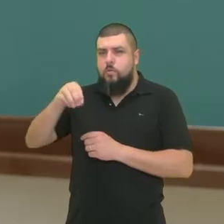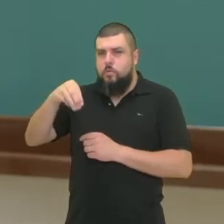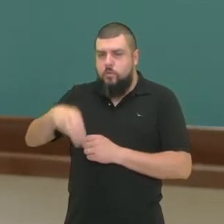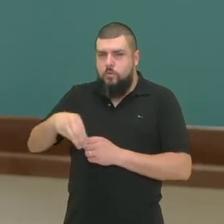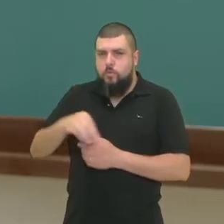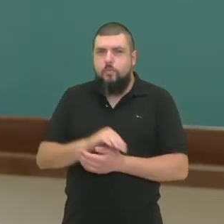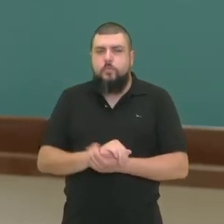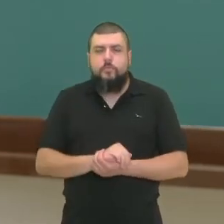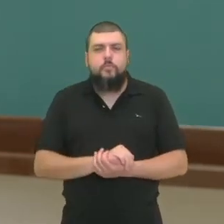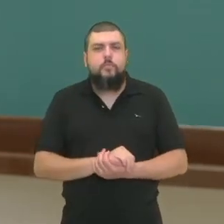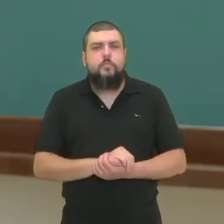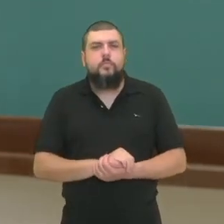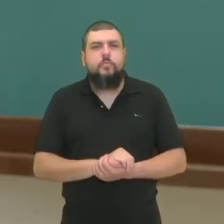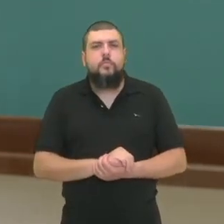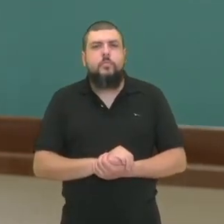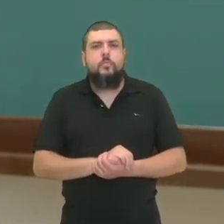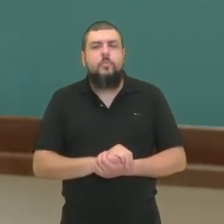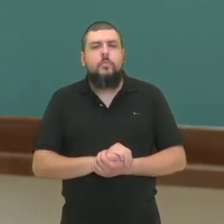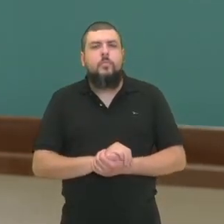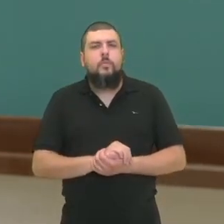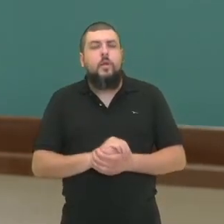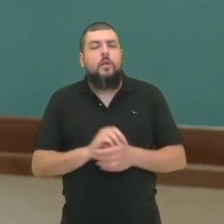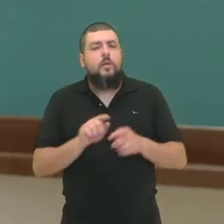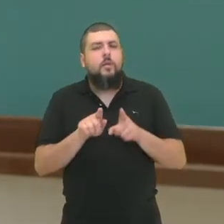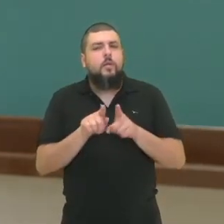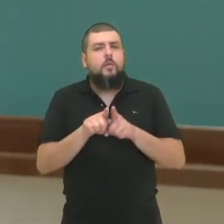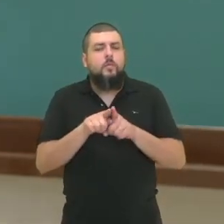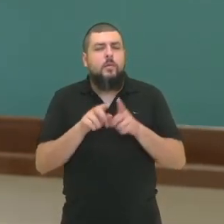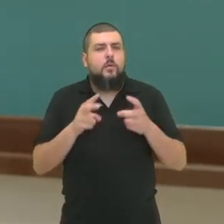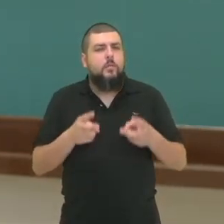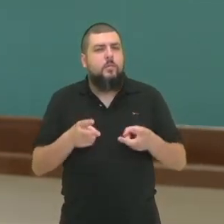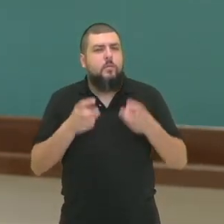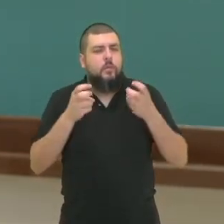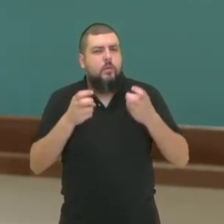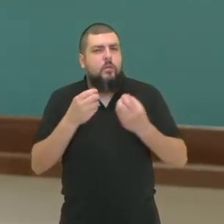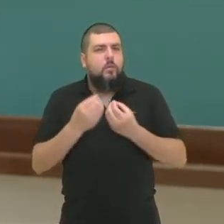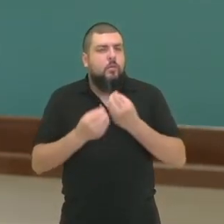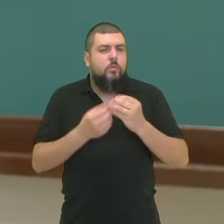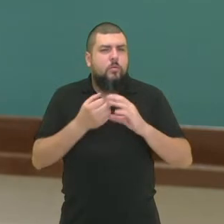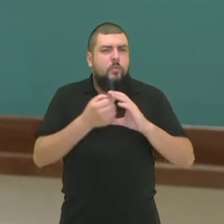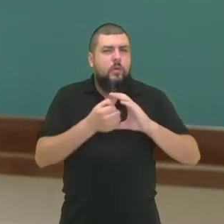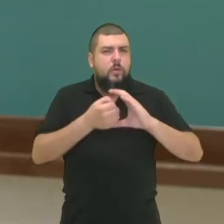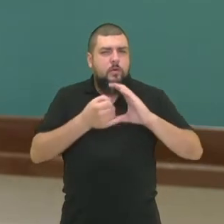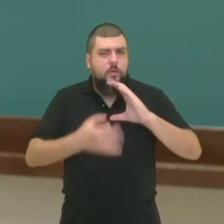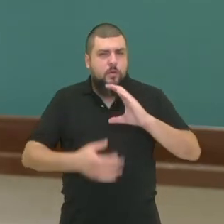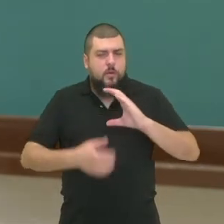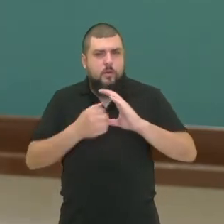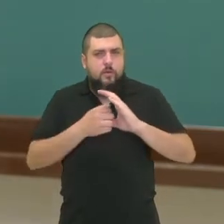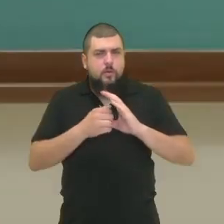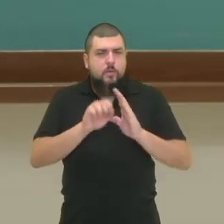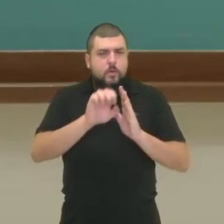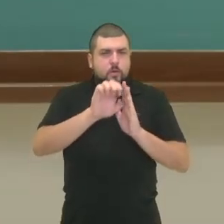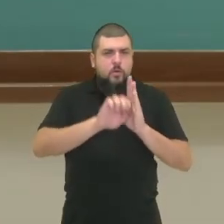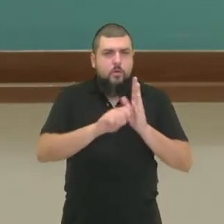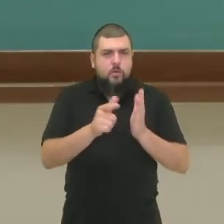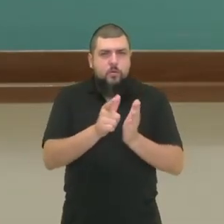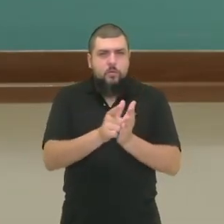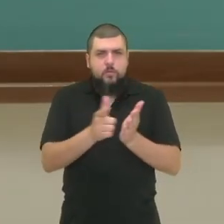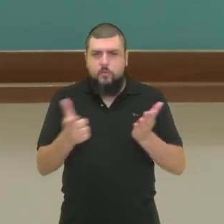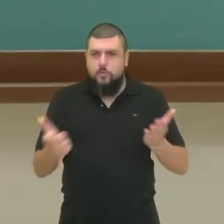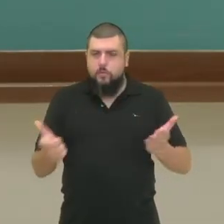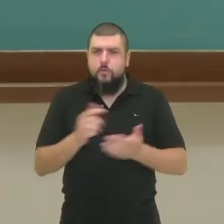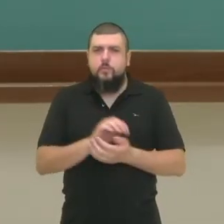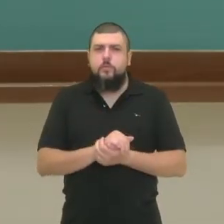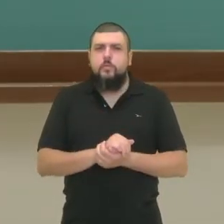news. E o que eu percebo? O que tem de característica um editorial? O editorial, ele circula no